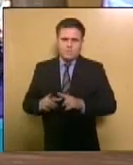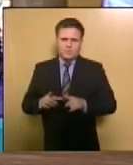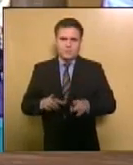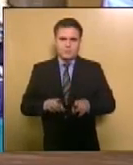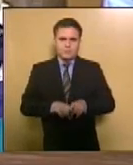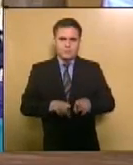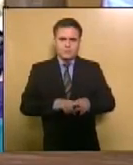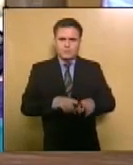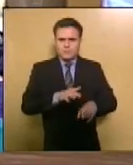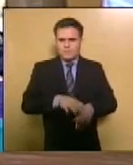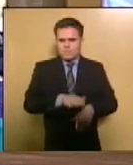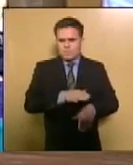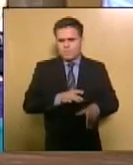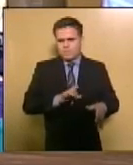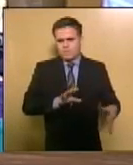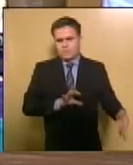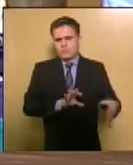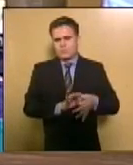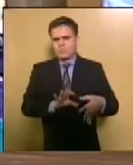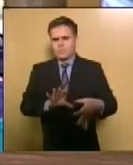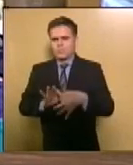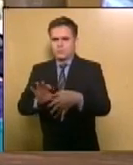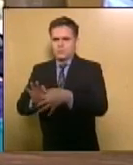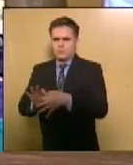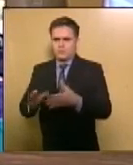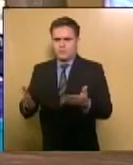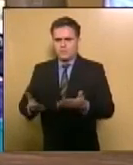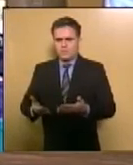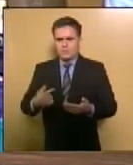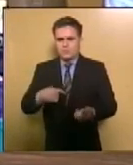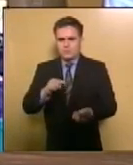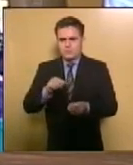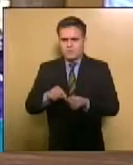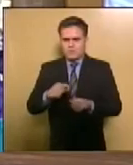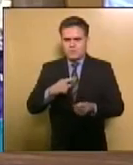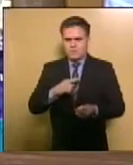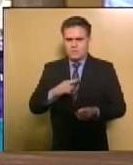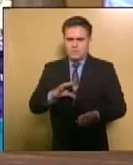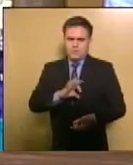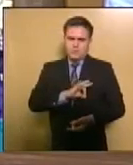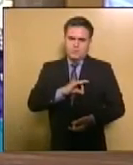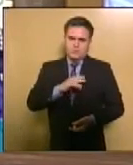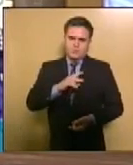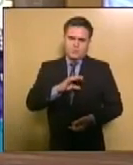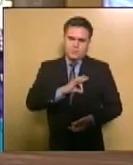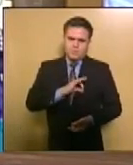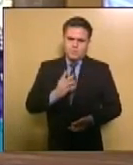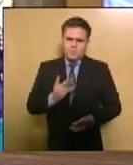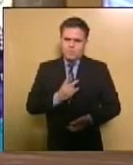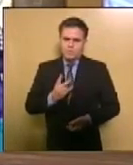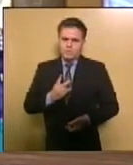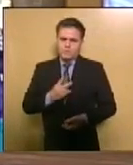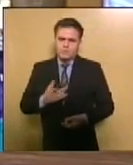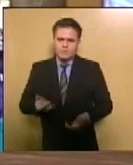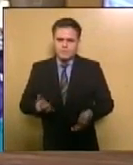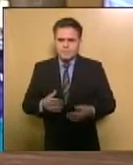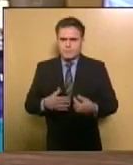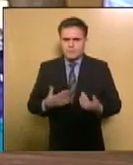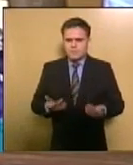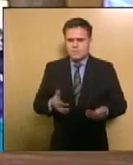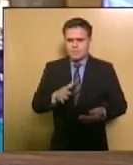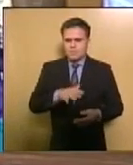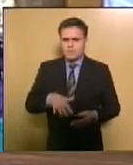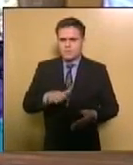de áreas que são as aíses Então hoje nós temos metas Integradas entre polícia militar e polícia civil áreas